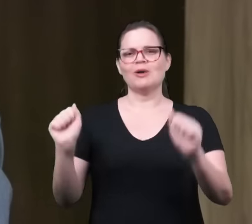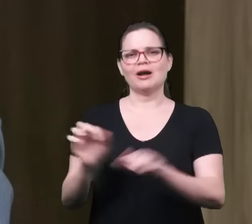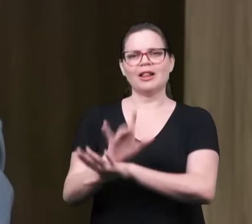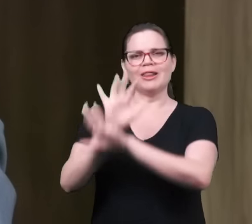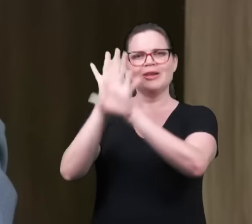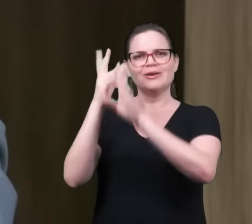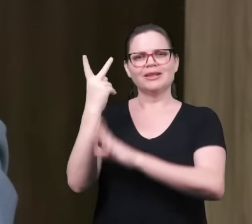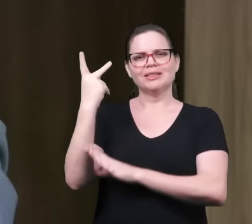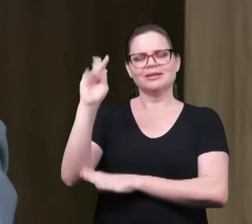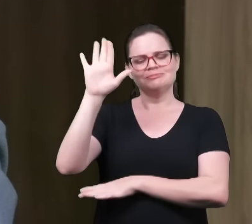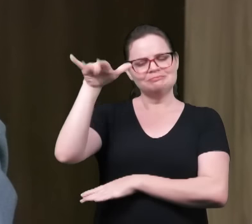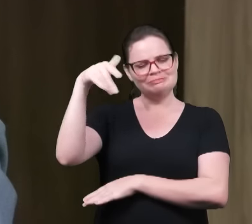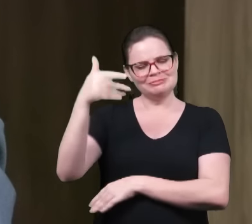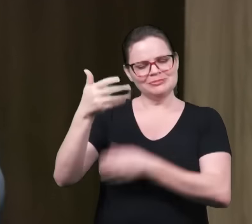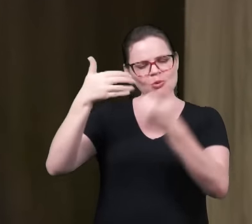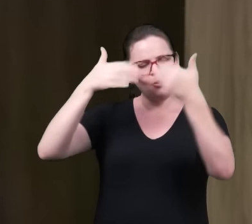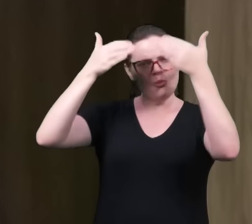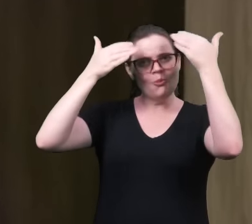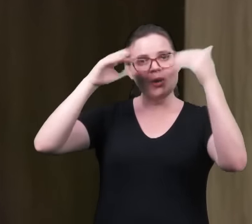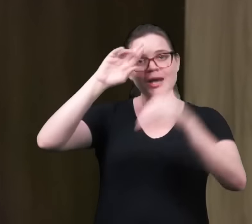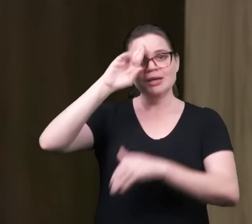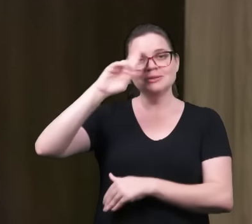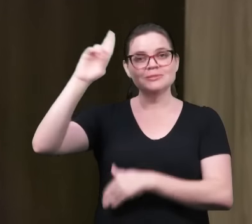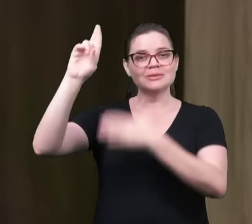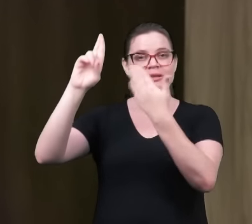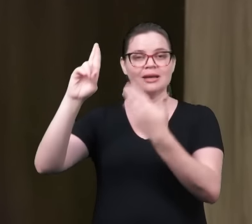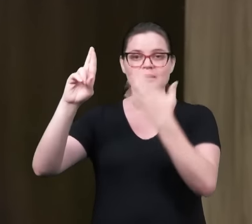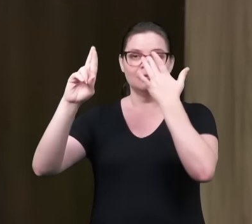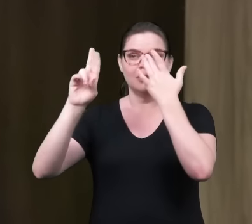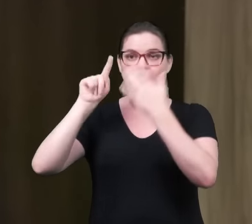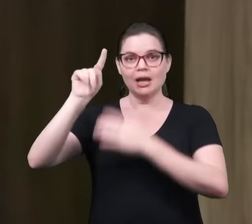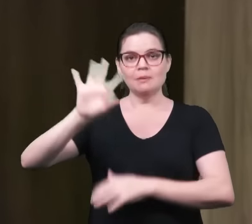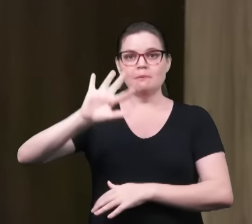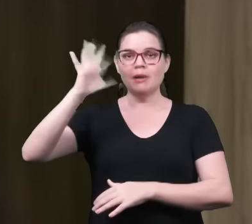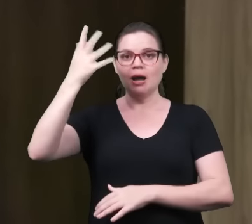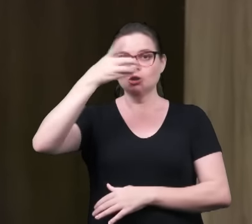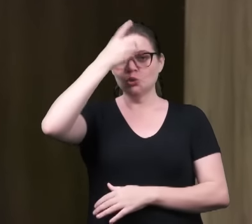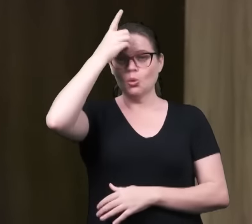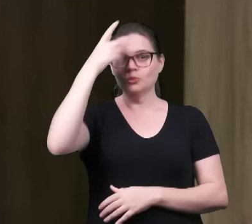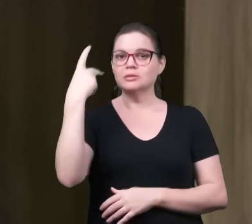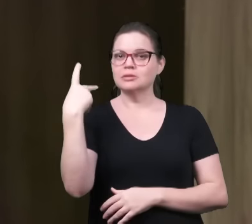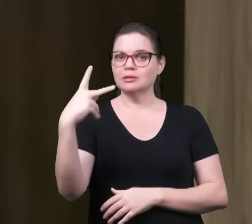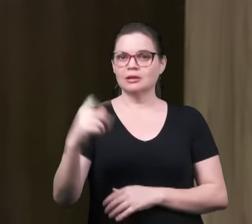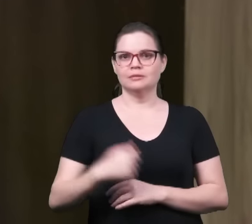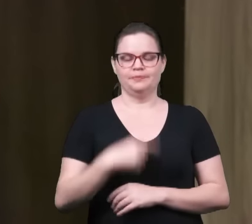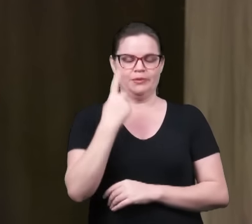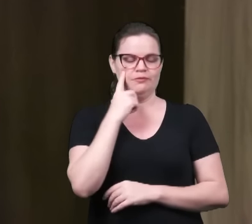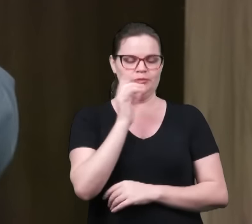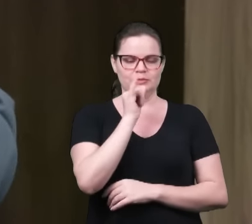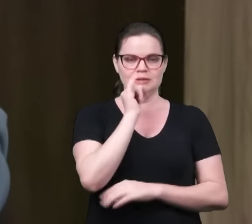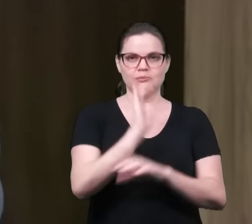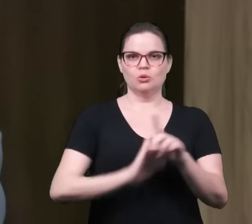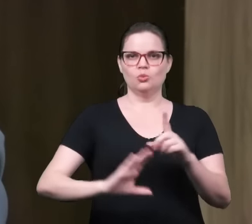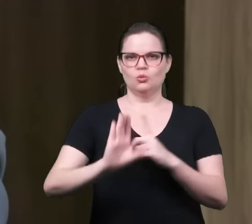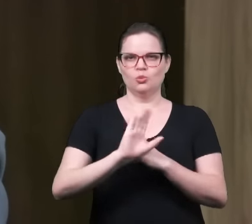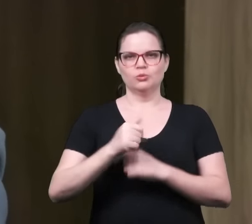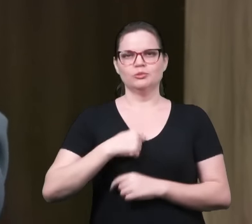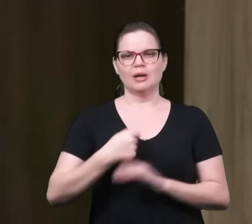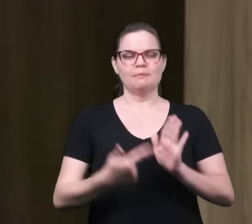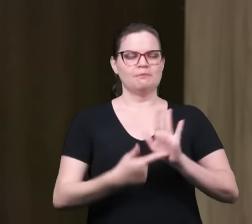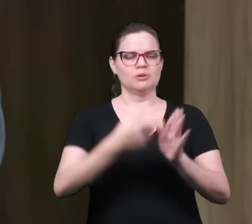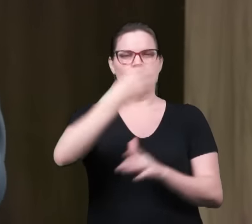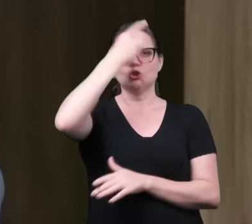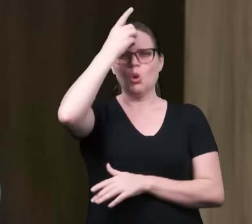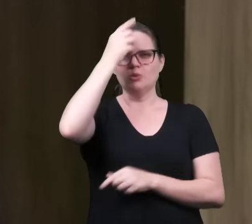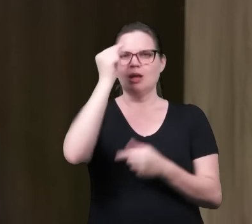a majestade do Senhor, os sinais dele. Você vê num culto, aí vem a manifestação dos